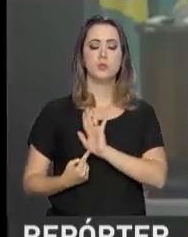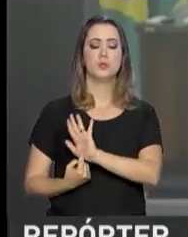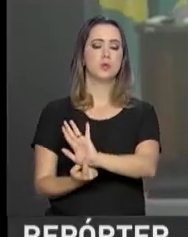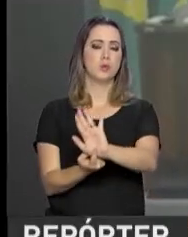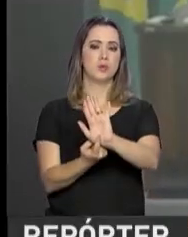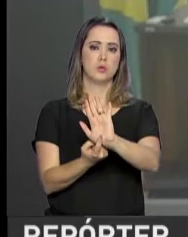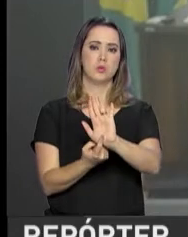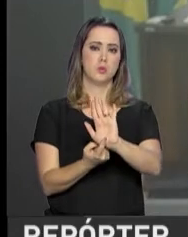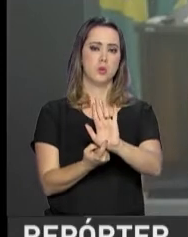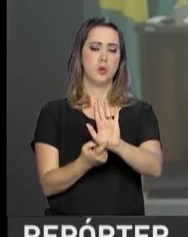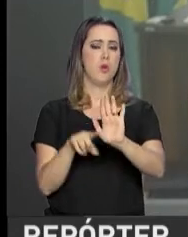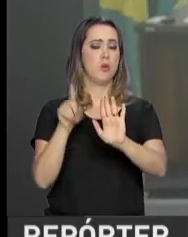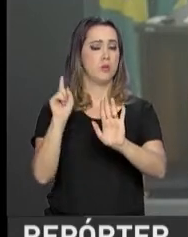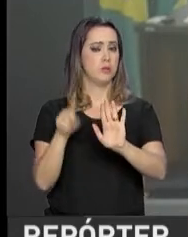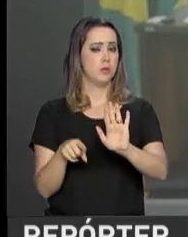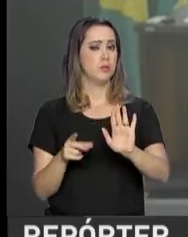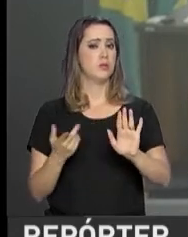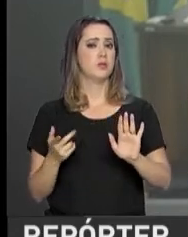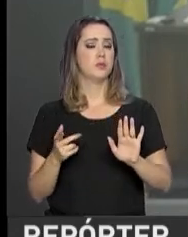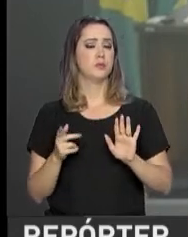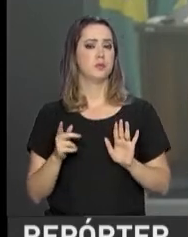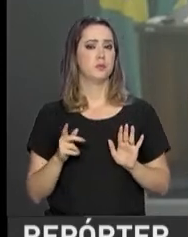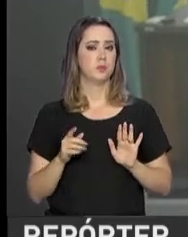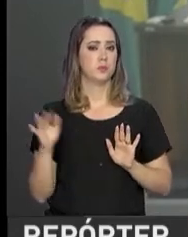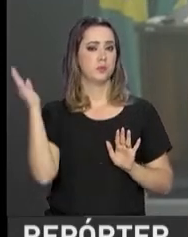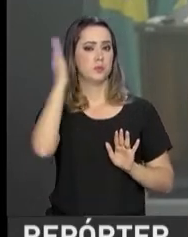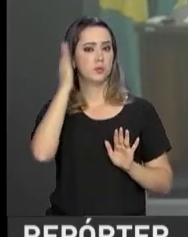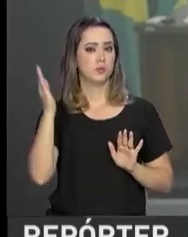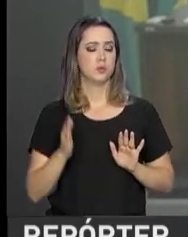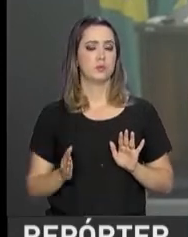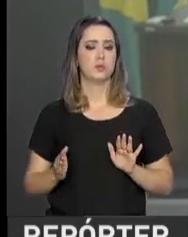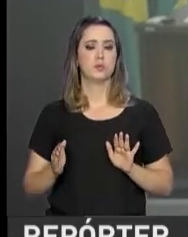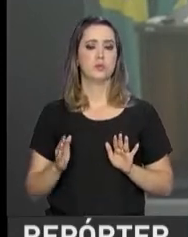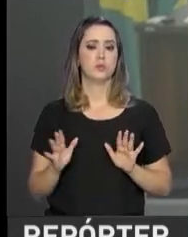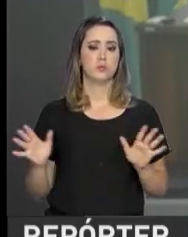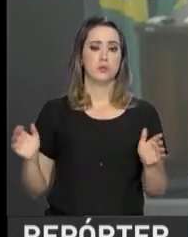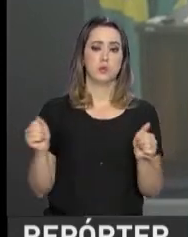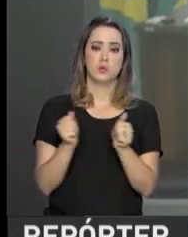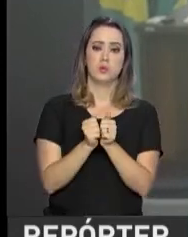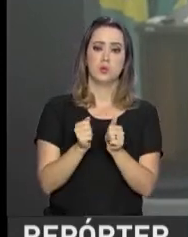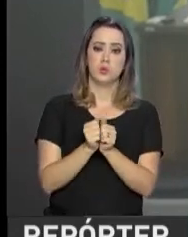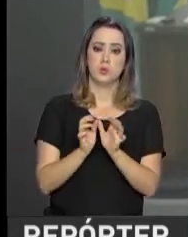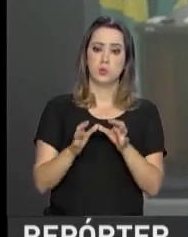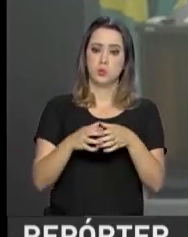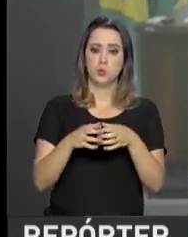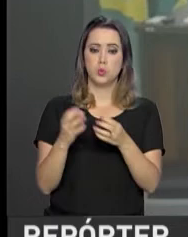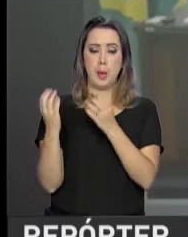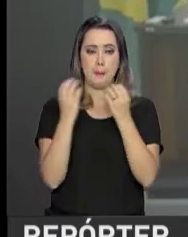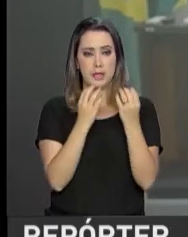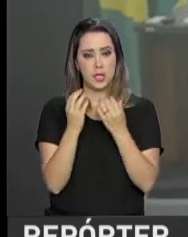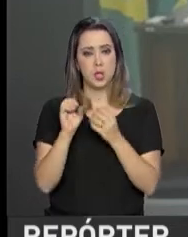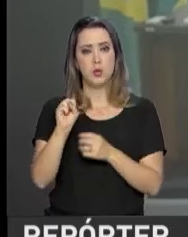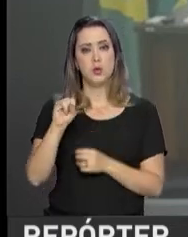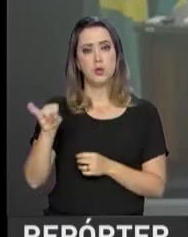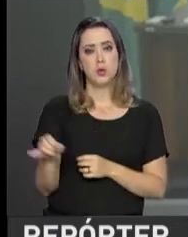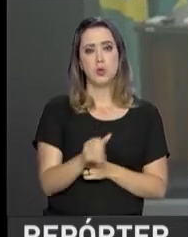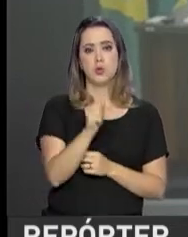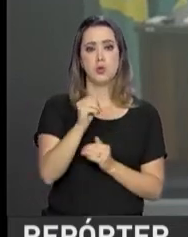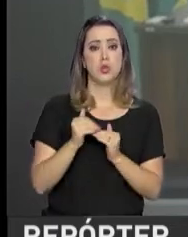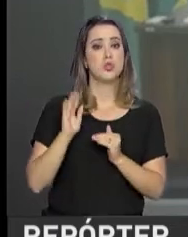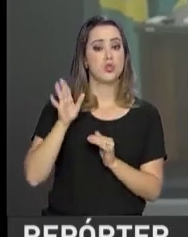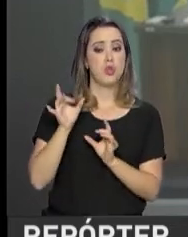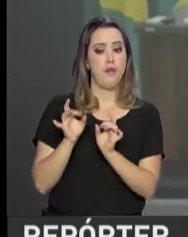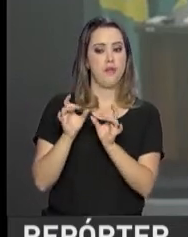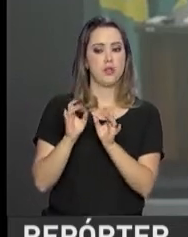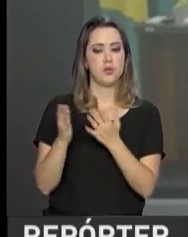nem um ufanismo, né, mas mostra o seguinte: o Brasil, somado o complexo milho, soja, o Brasil já é maior exportador